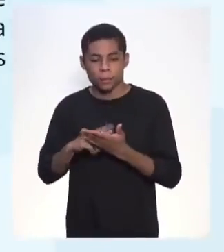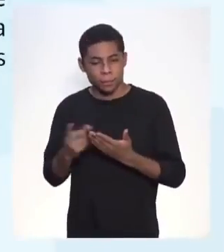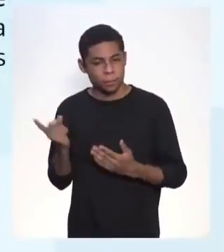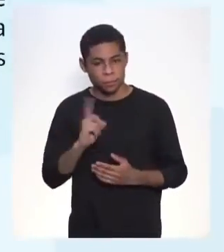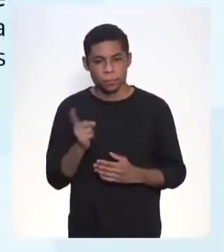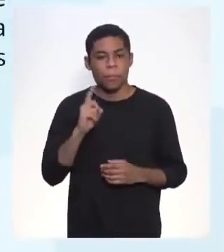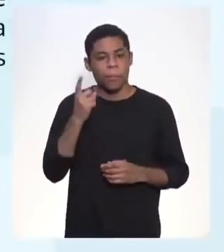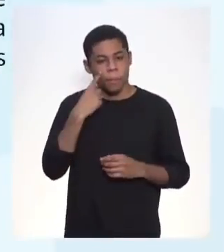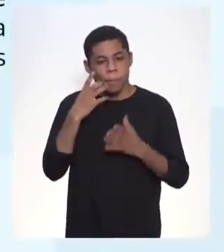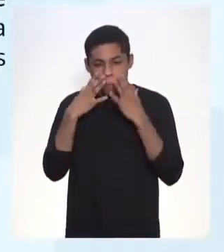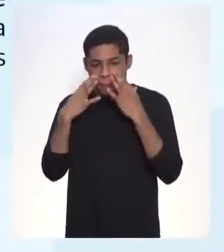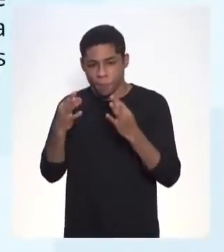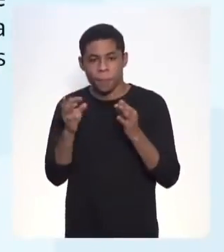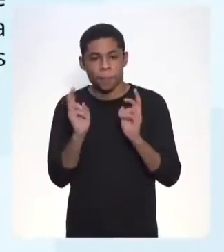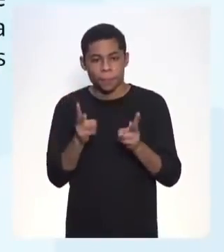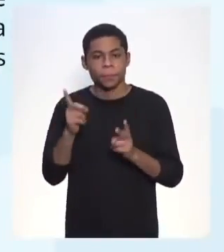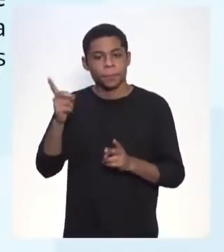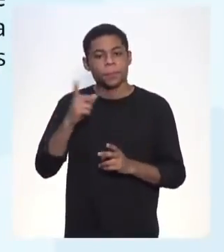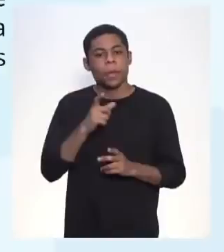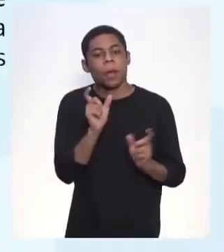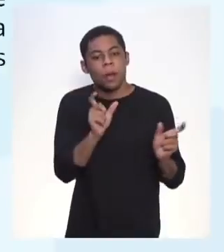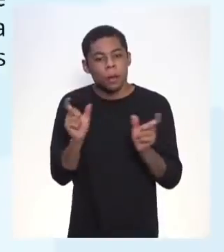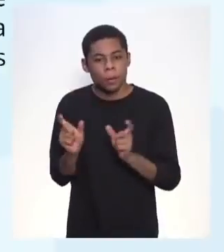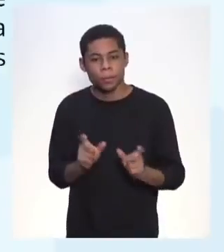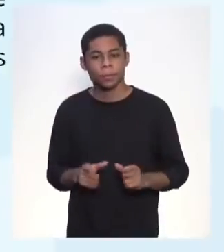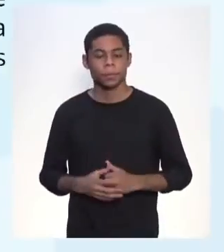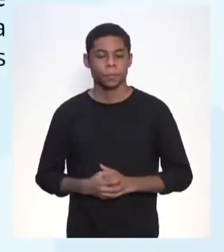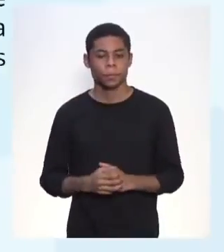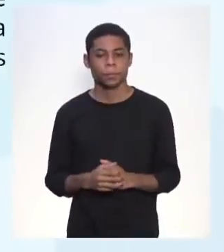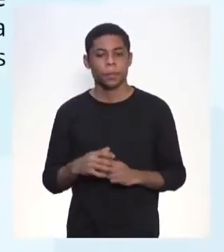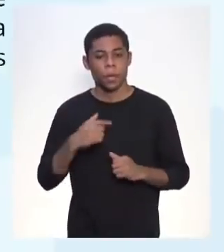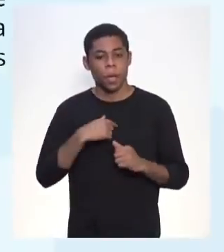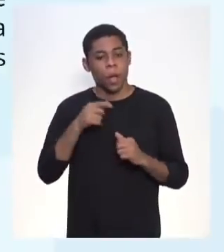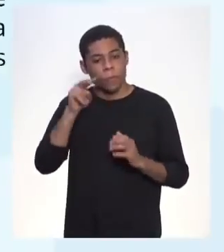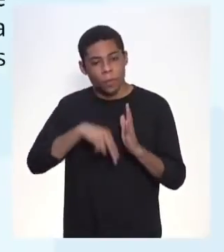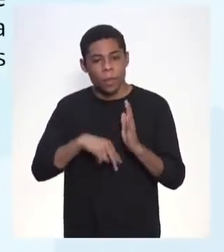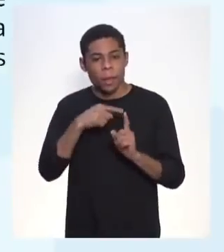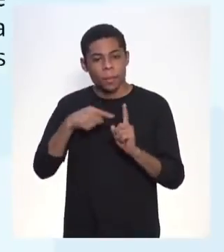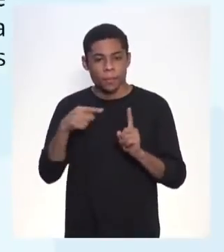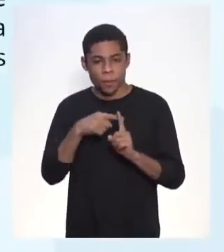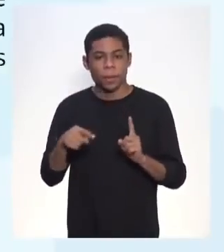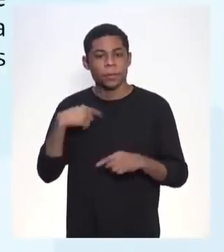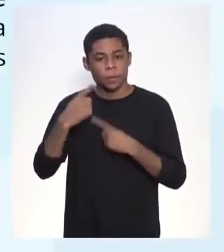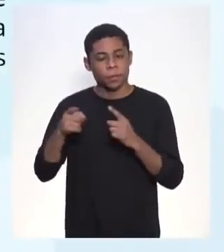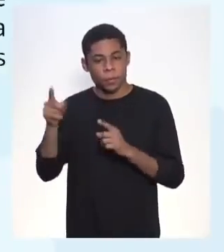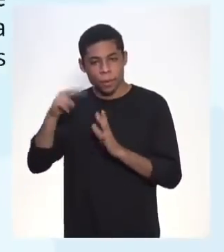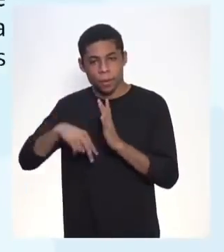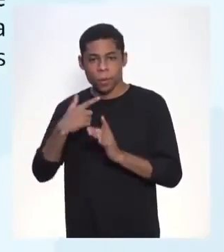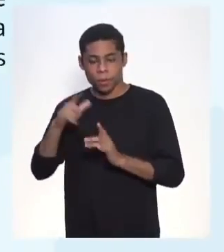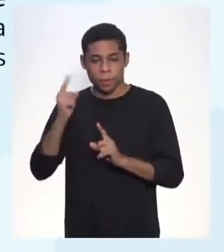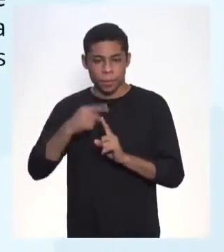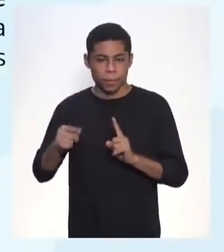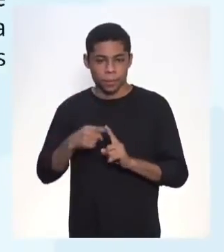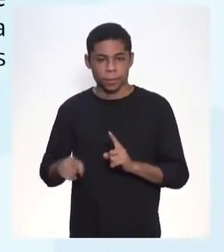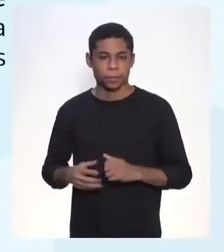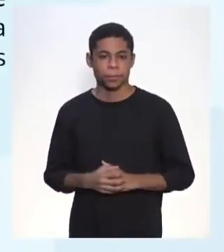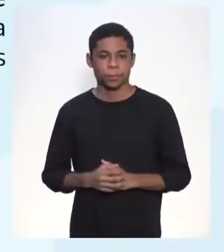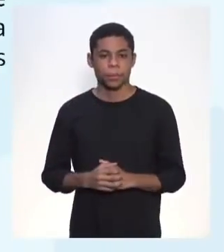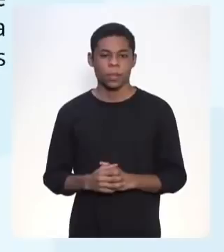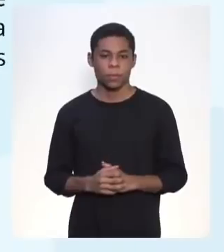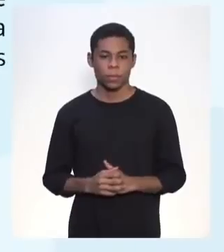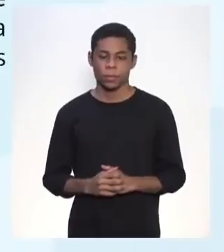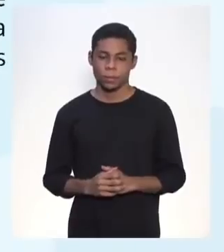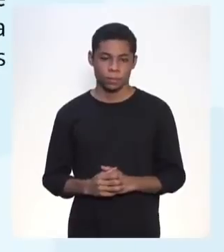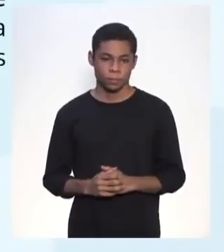vocês. Prestem atenção aí na pronúncia. Ed, eu vou ler até a metade e você lê outra metade, pode ser? Então vamos lá. The modern